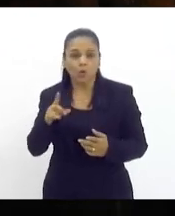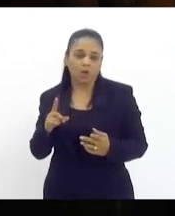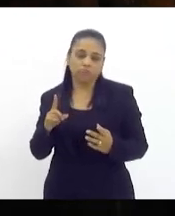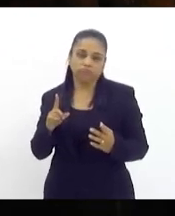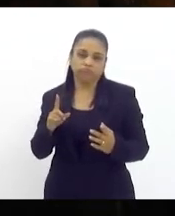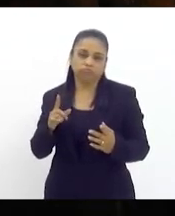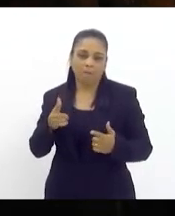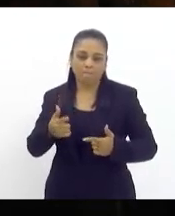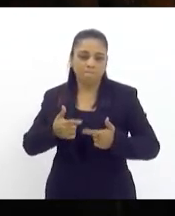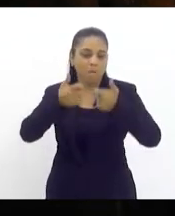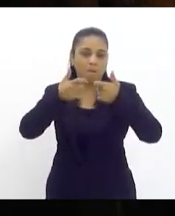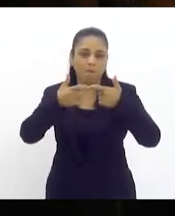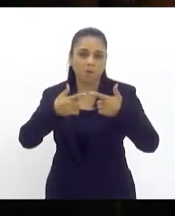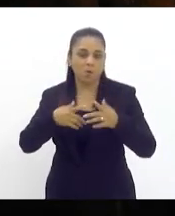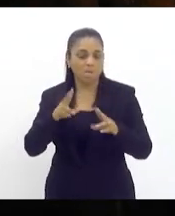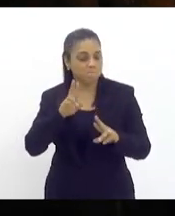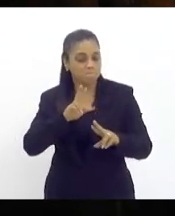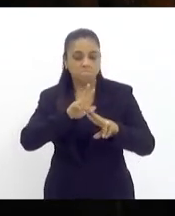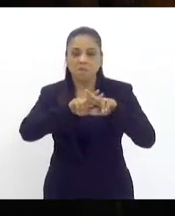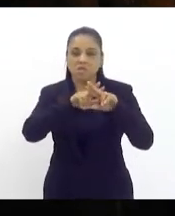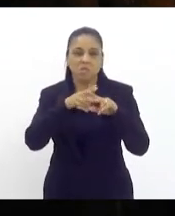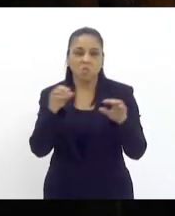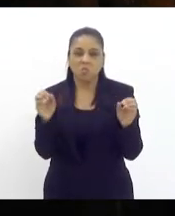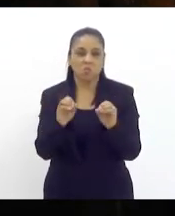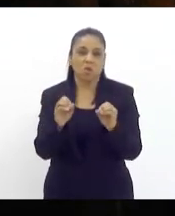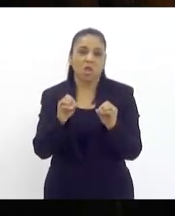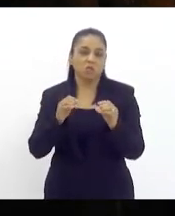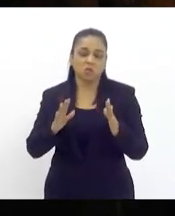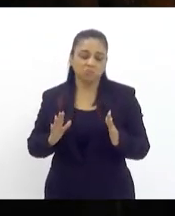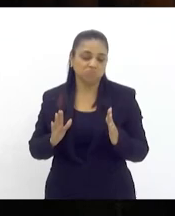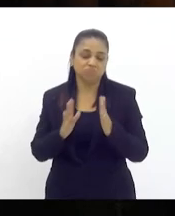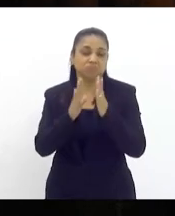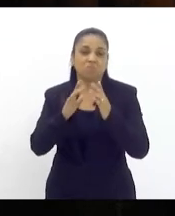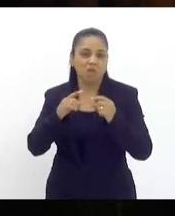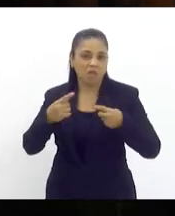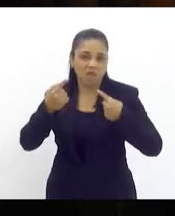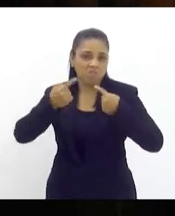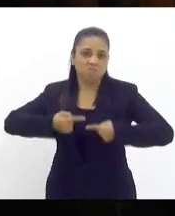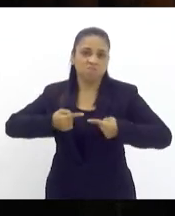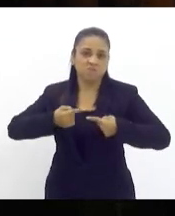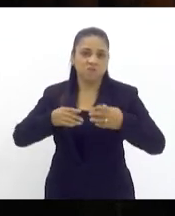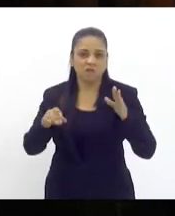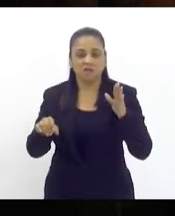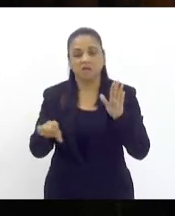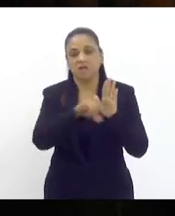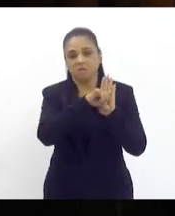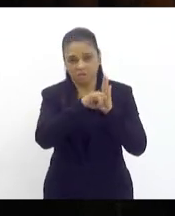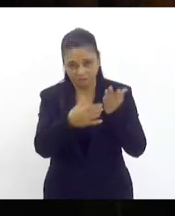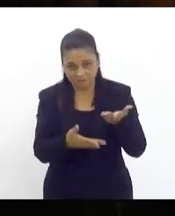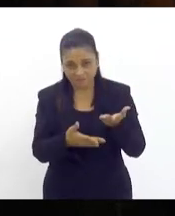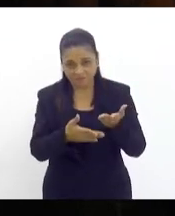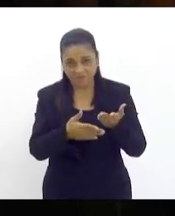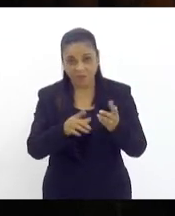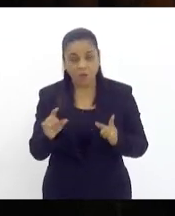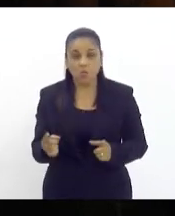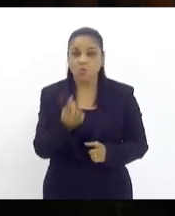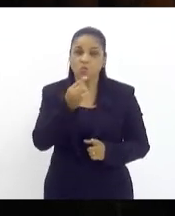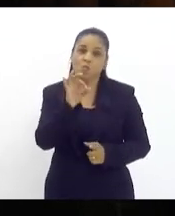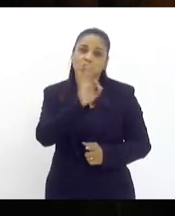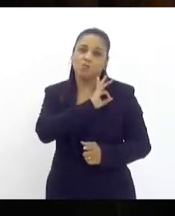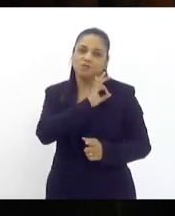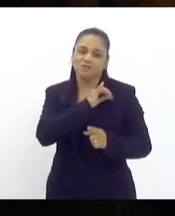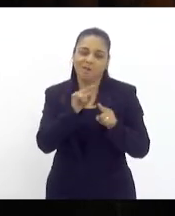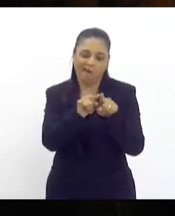deve ter aprendido ninguém nunca deve ter enfrentado a criminalidade de verdade porque trata-se de um policial de